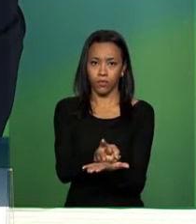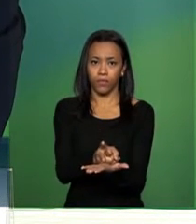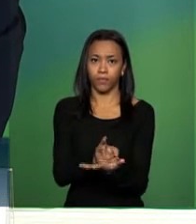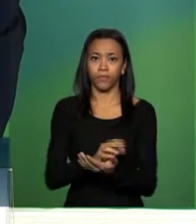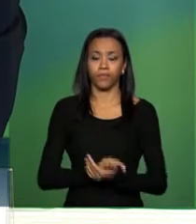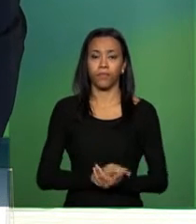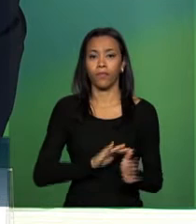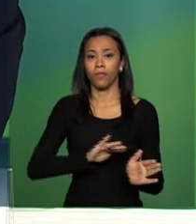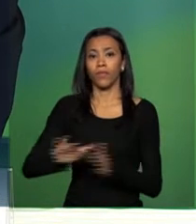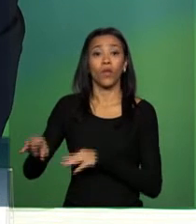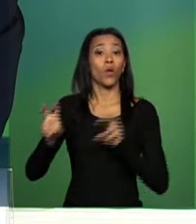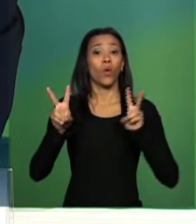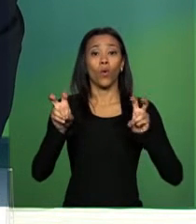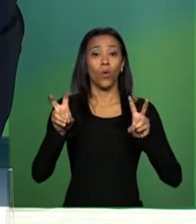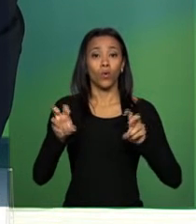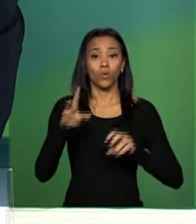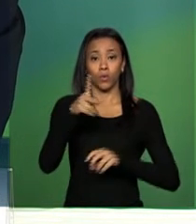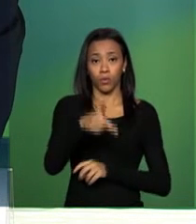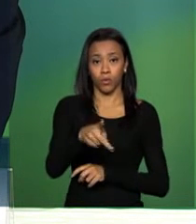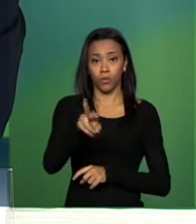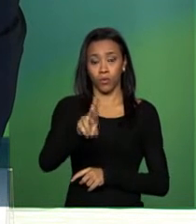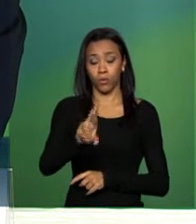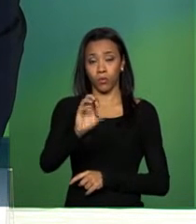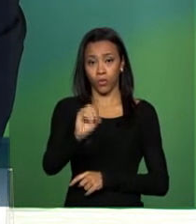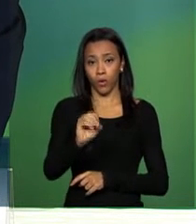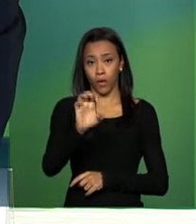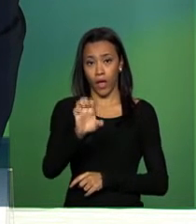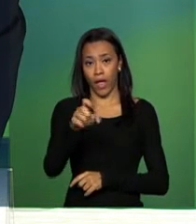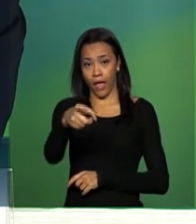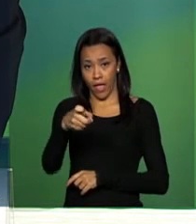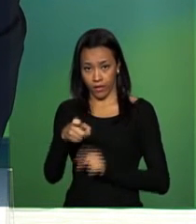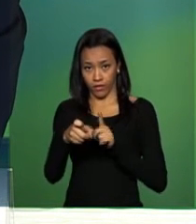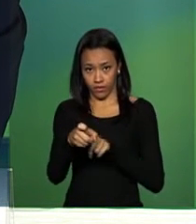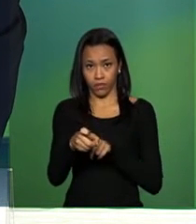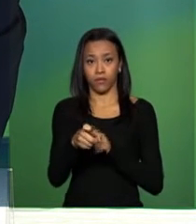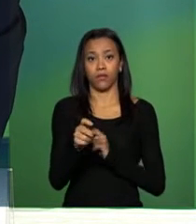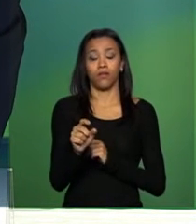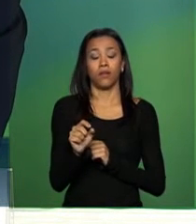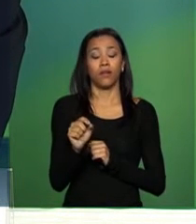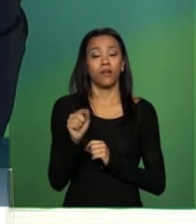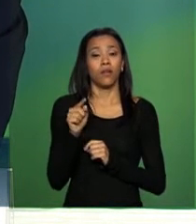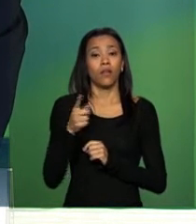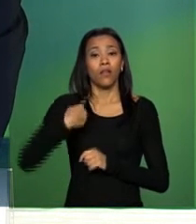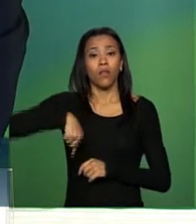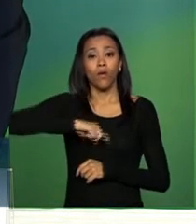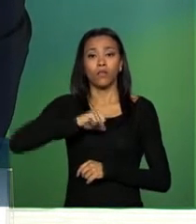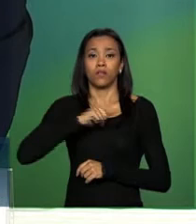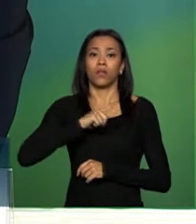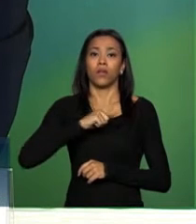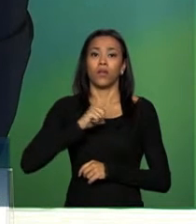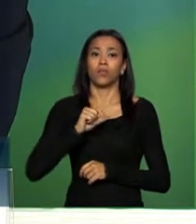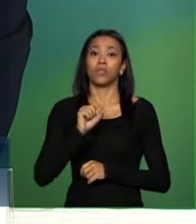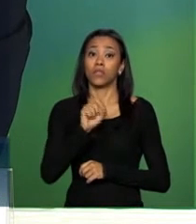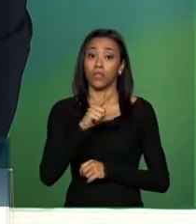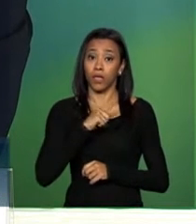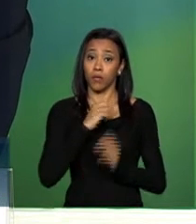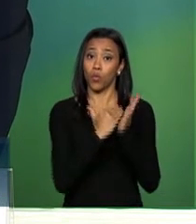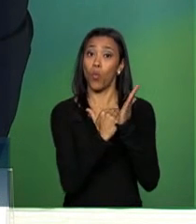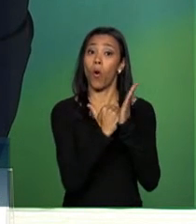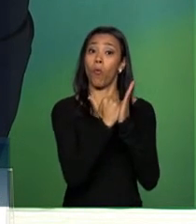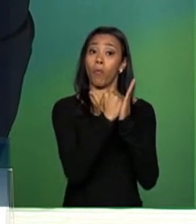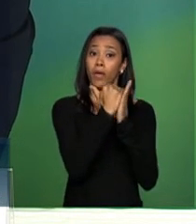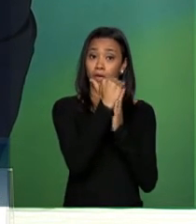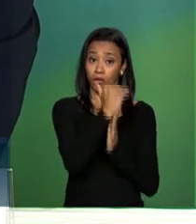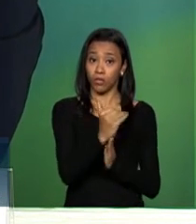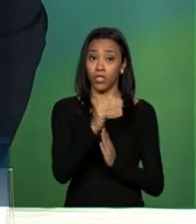Com relação ao PROEX Equalização, o que eu gostaria de dizer é que nós temos aí um aumento na dotação orçamentária